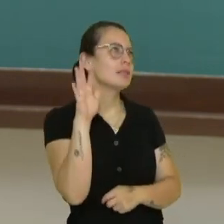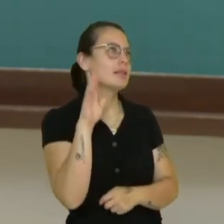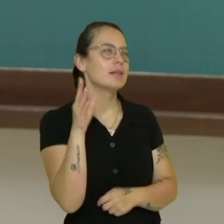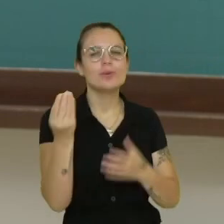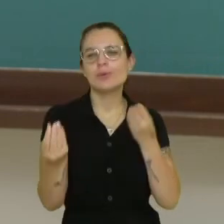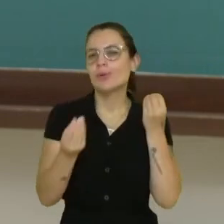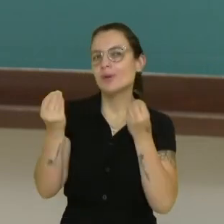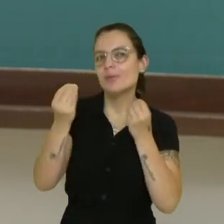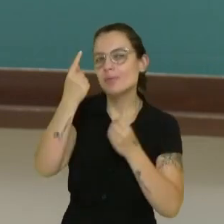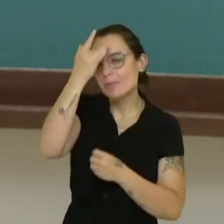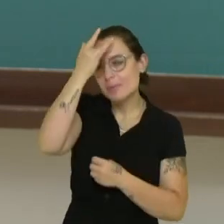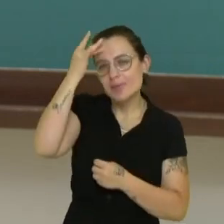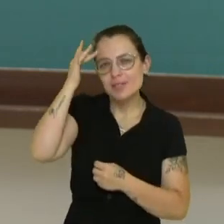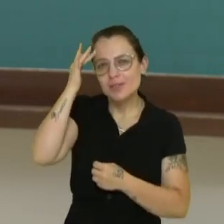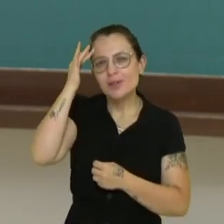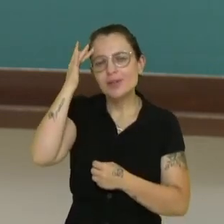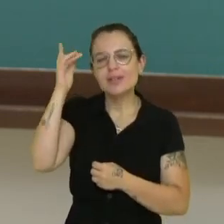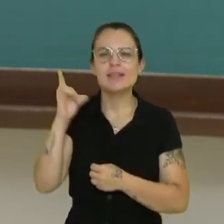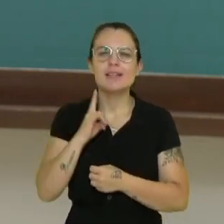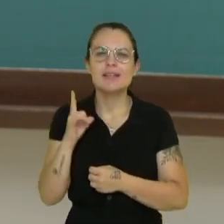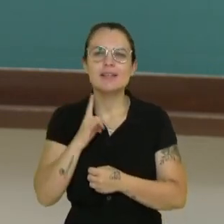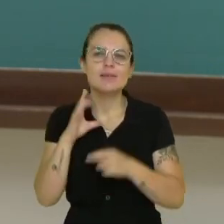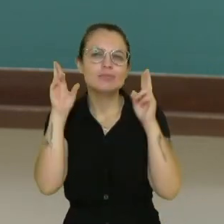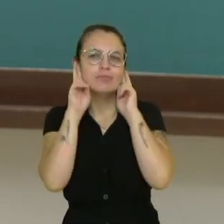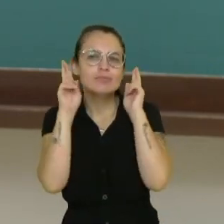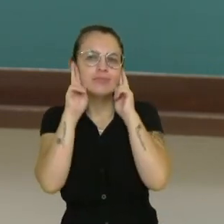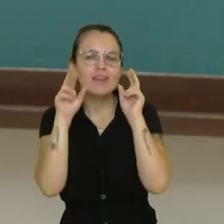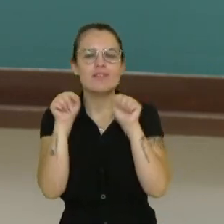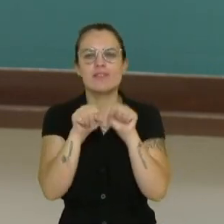seria para uma pessoa que tem dificuldade auditiva